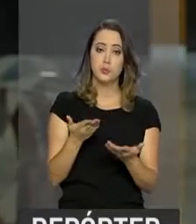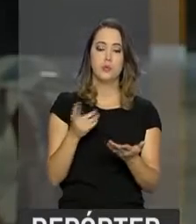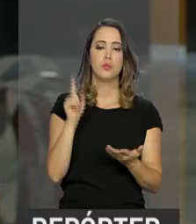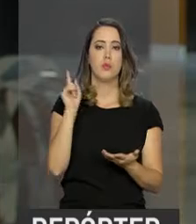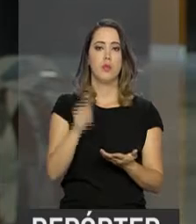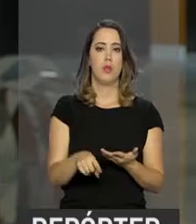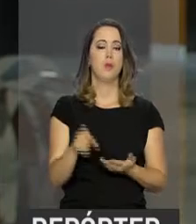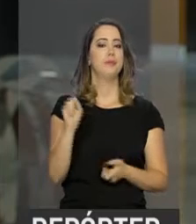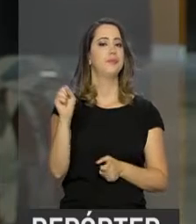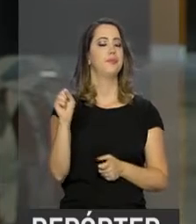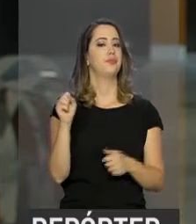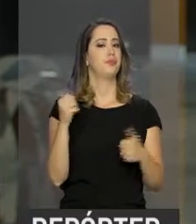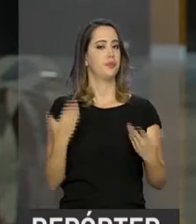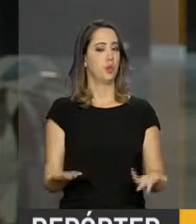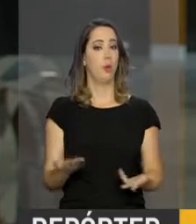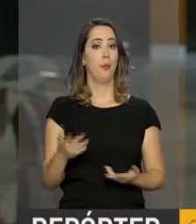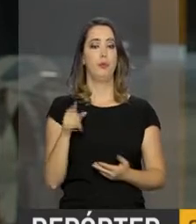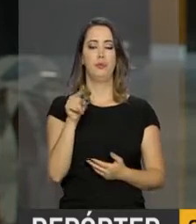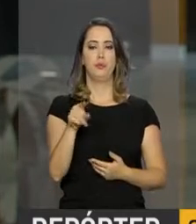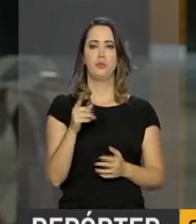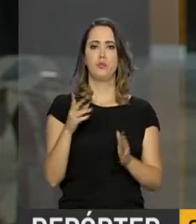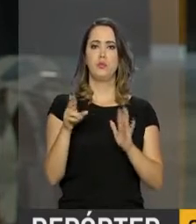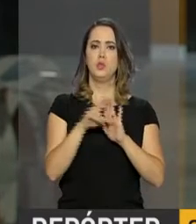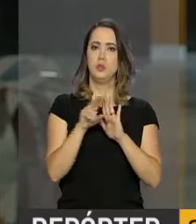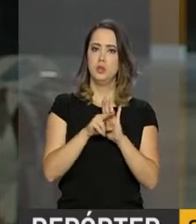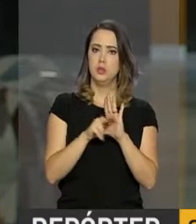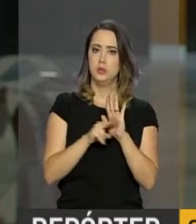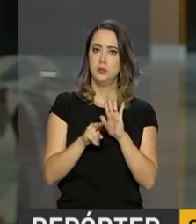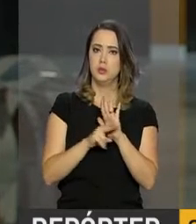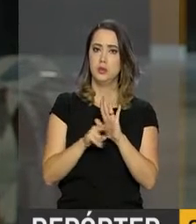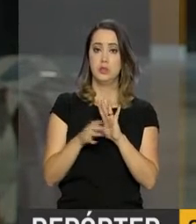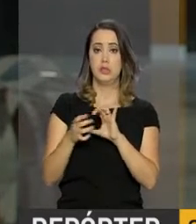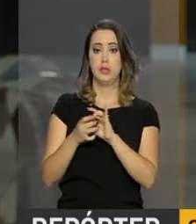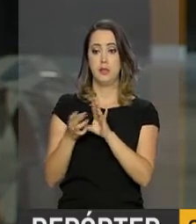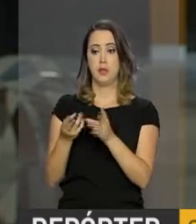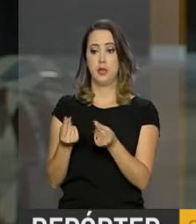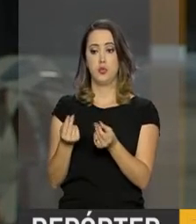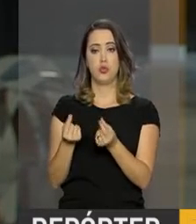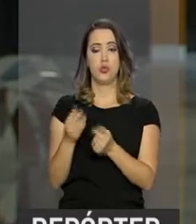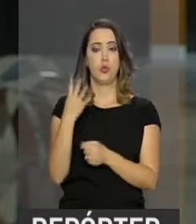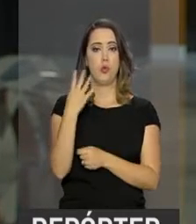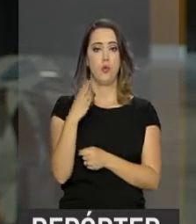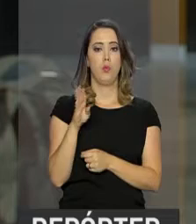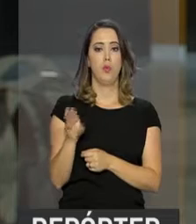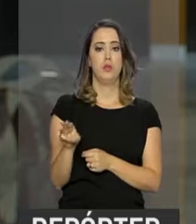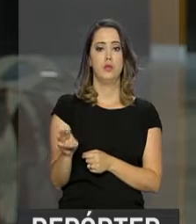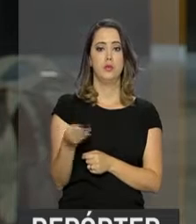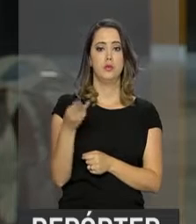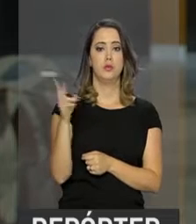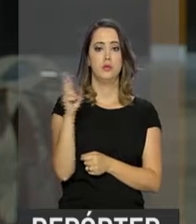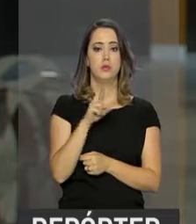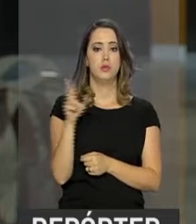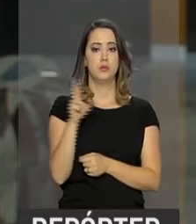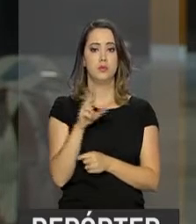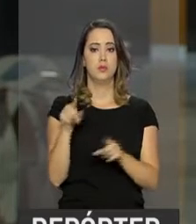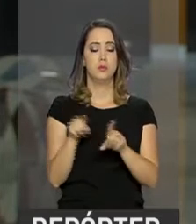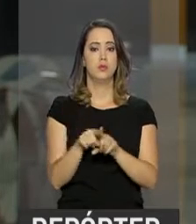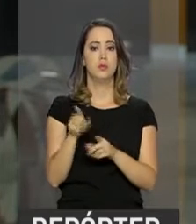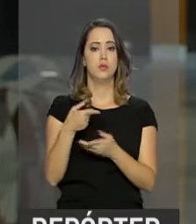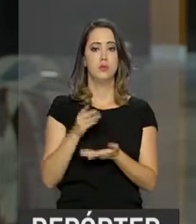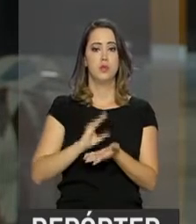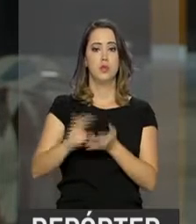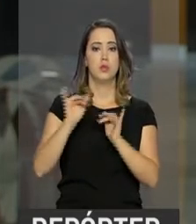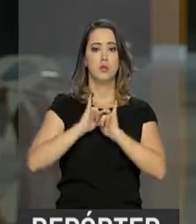Olha, é isso mesmo. As portarias que autorizam o aporte financeiro de 4 milhões de reais e 600 mil